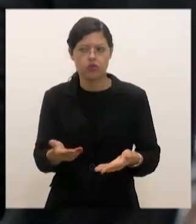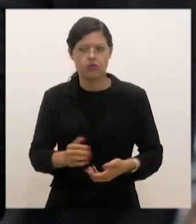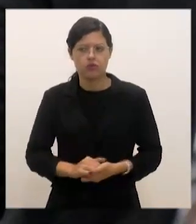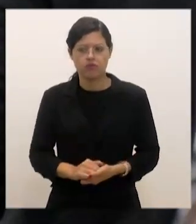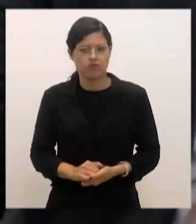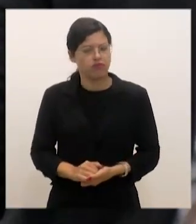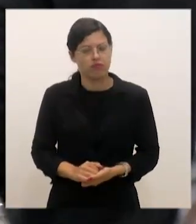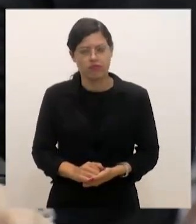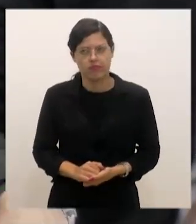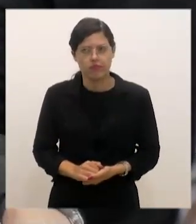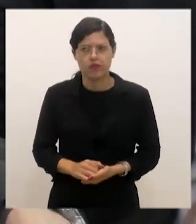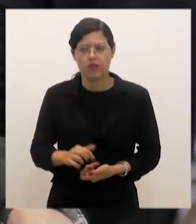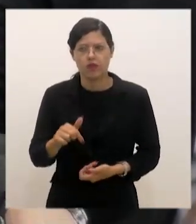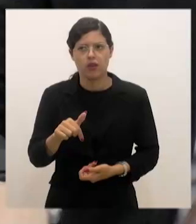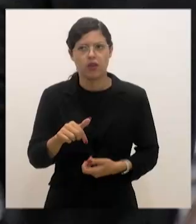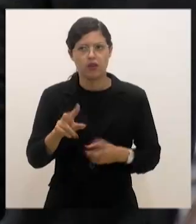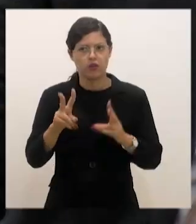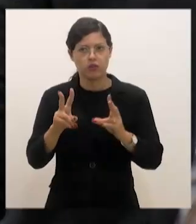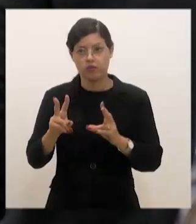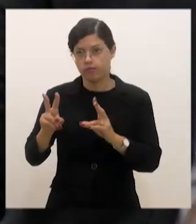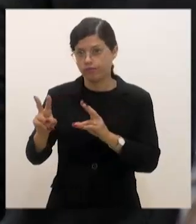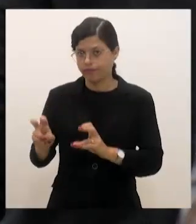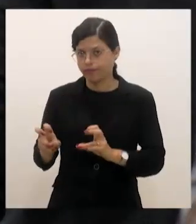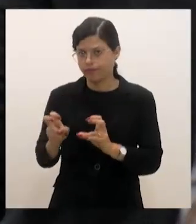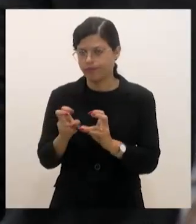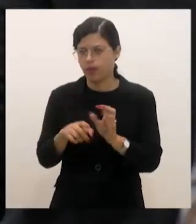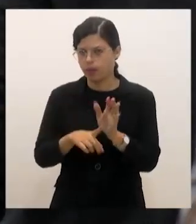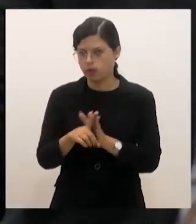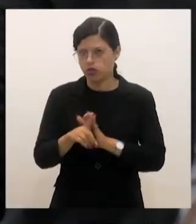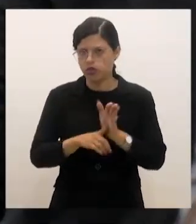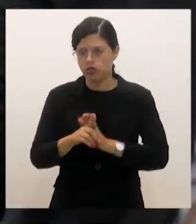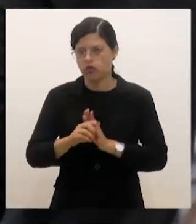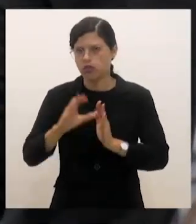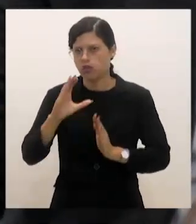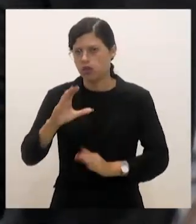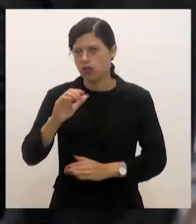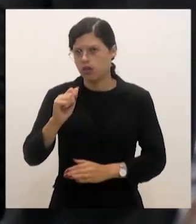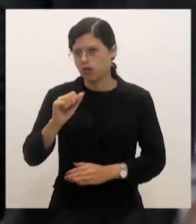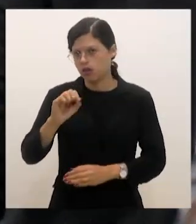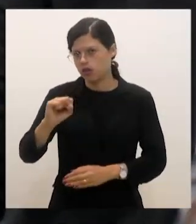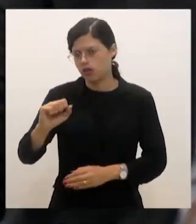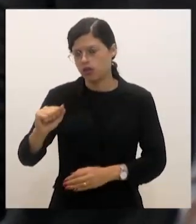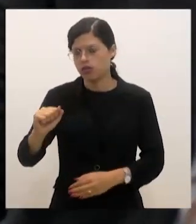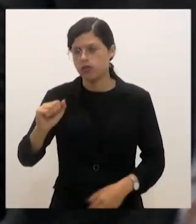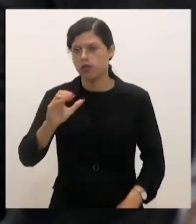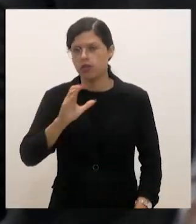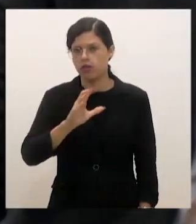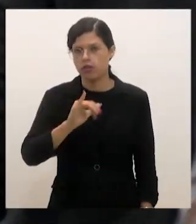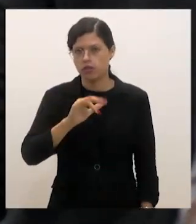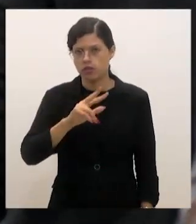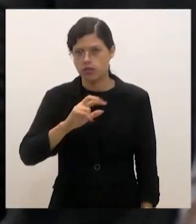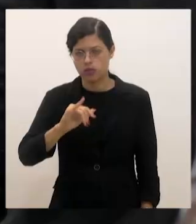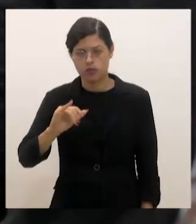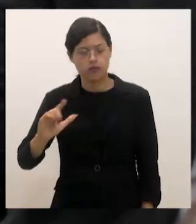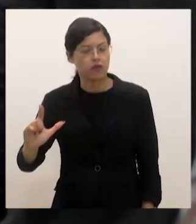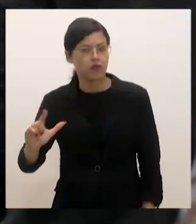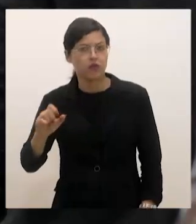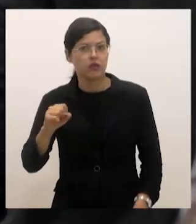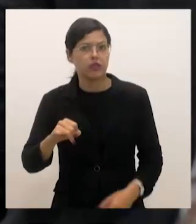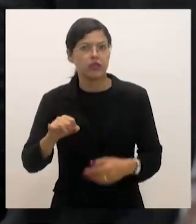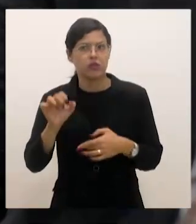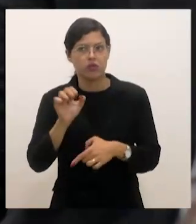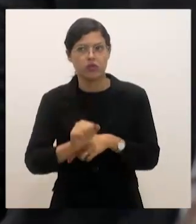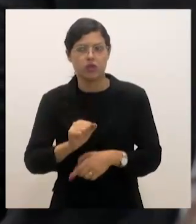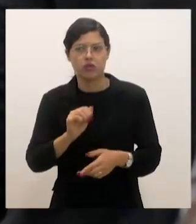num levantamento da Casa Civil, se o Estado fosse retirar todas as embarcações que estão